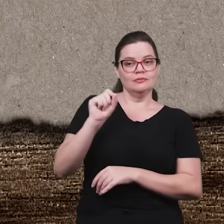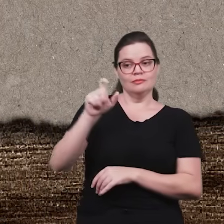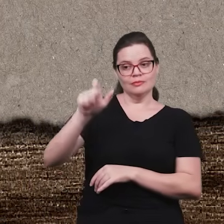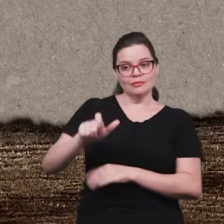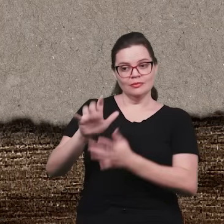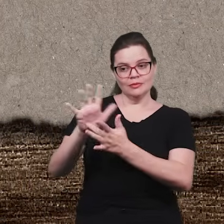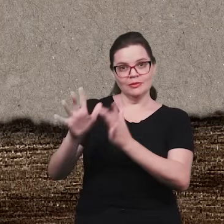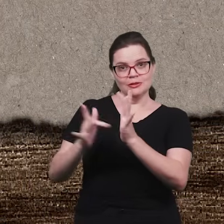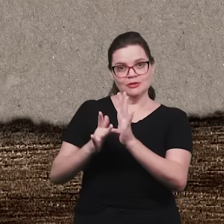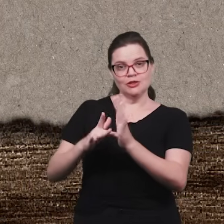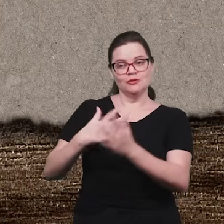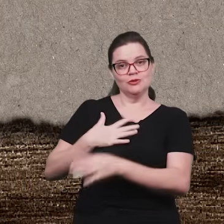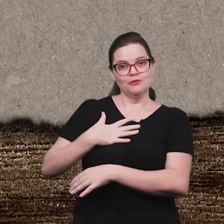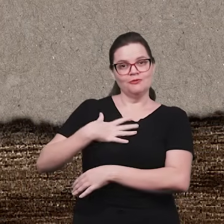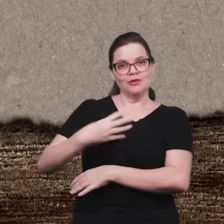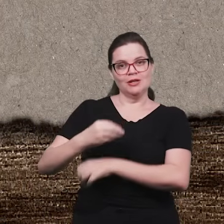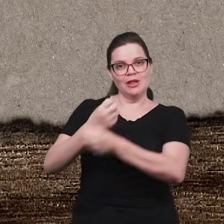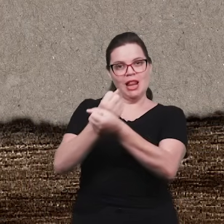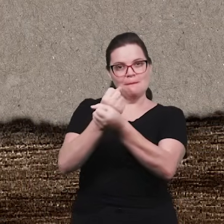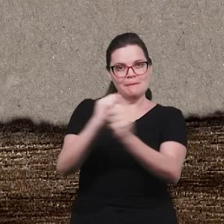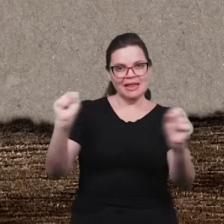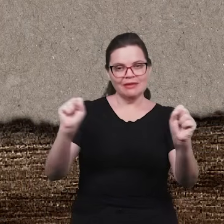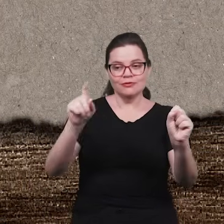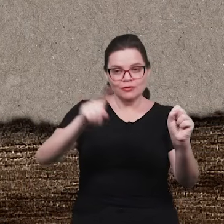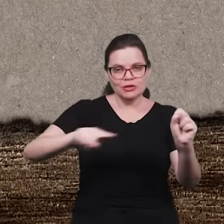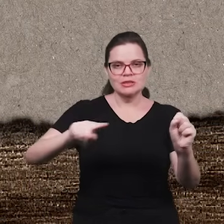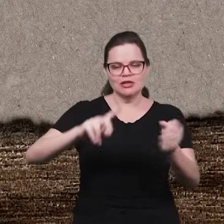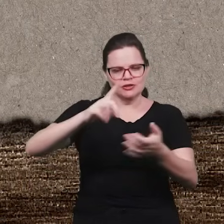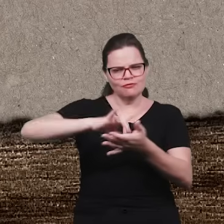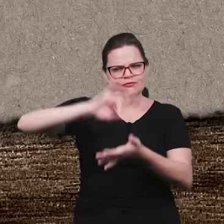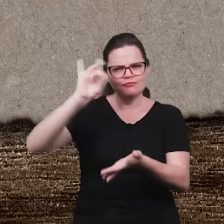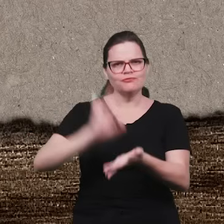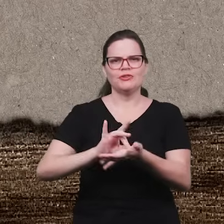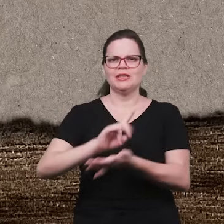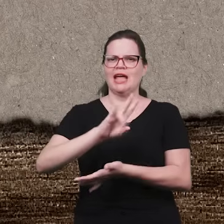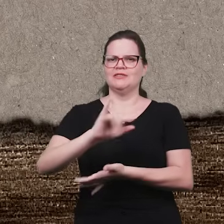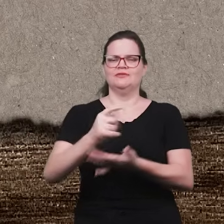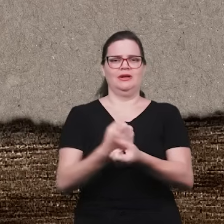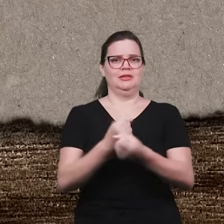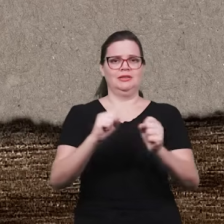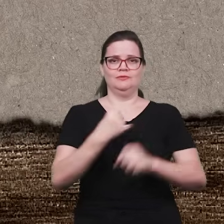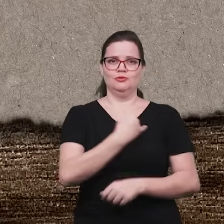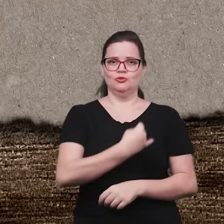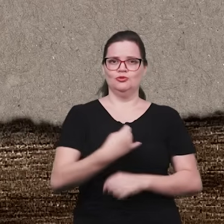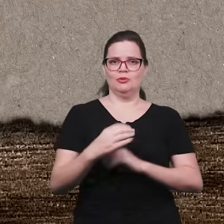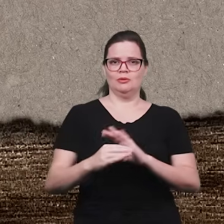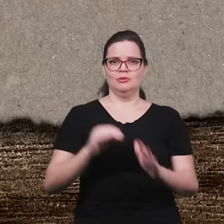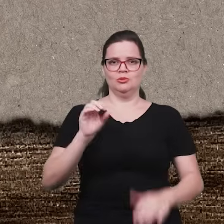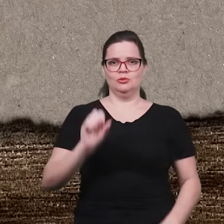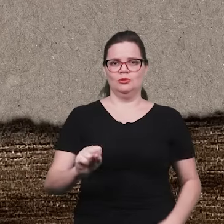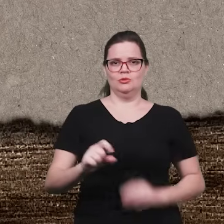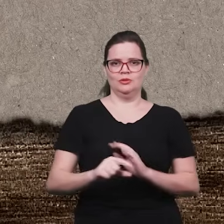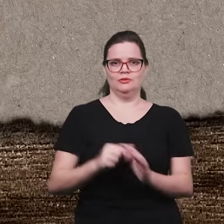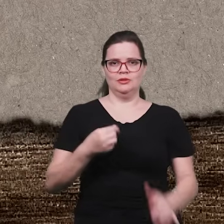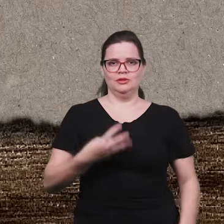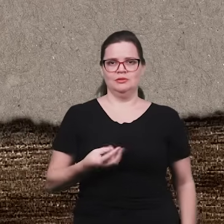vos libertar, verdadeiramente sereis livres. João capítulo 8, verso